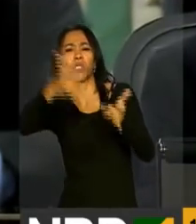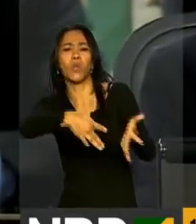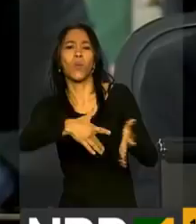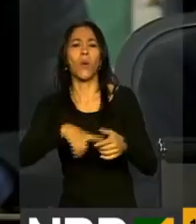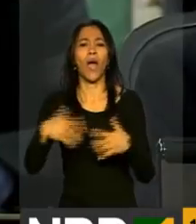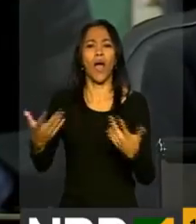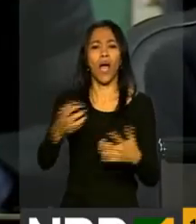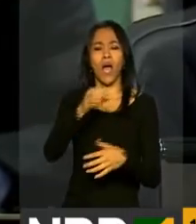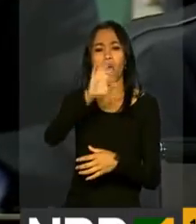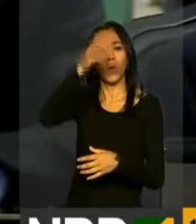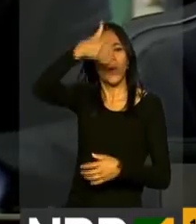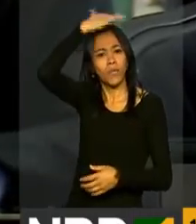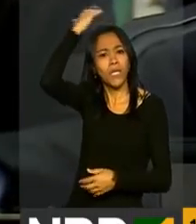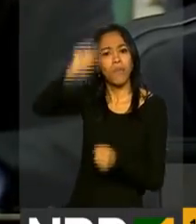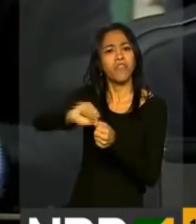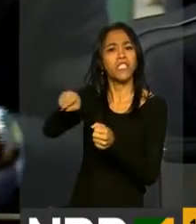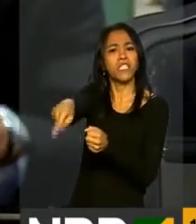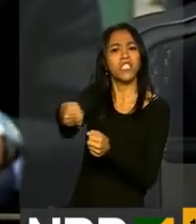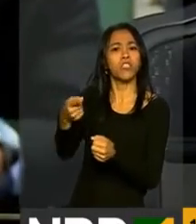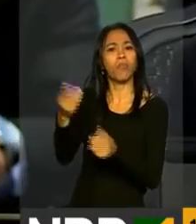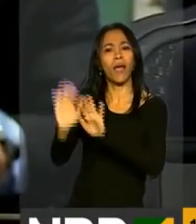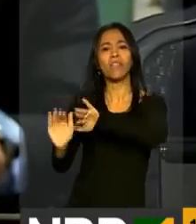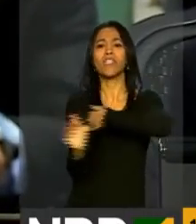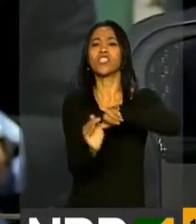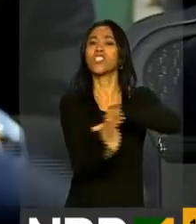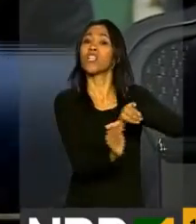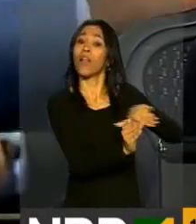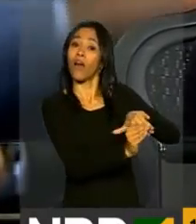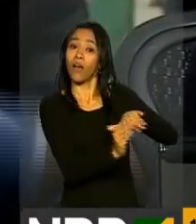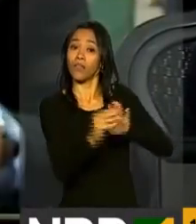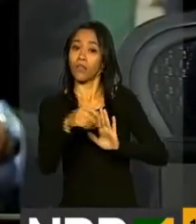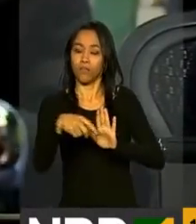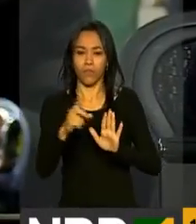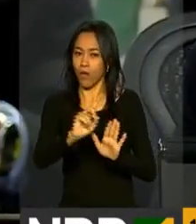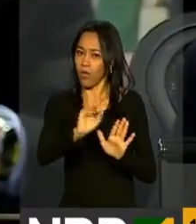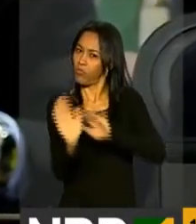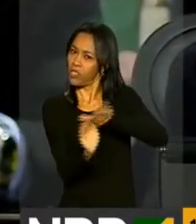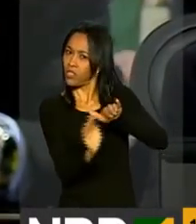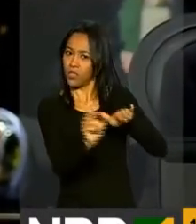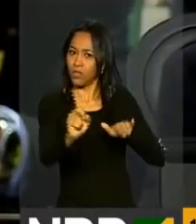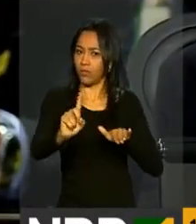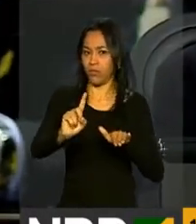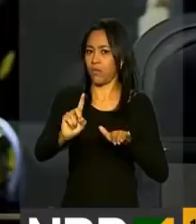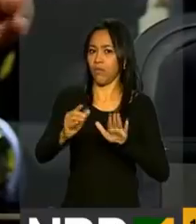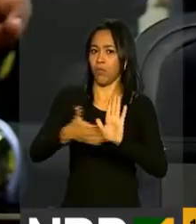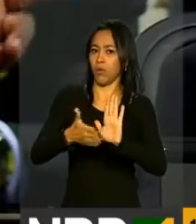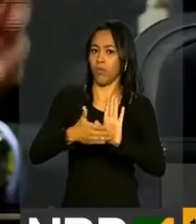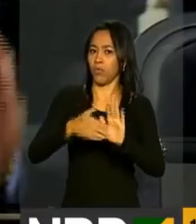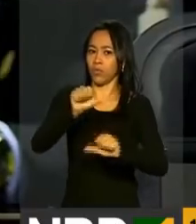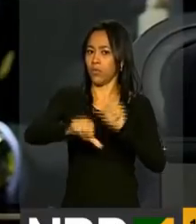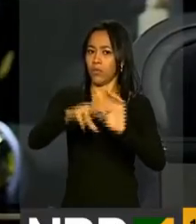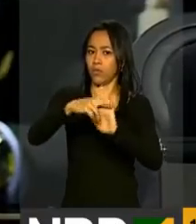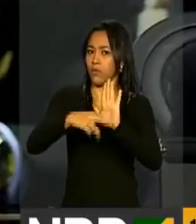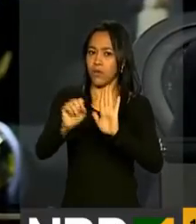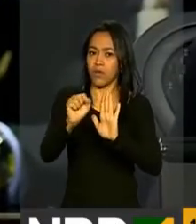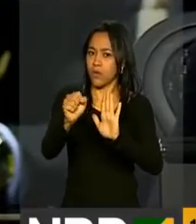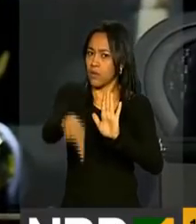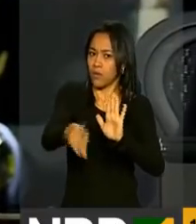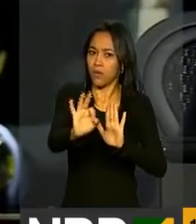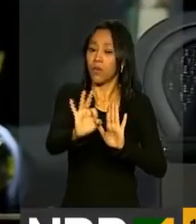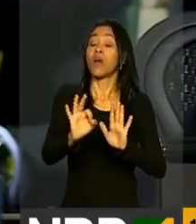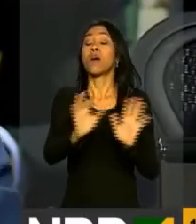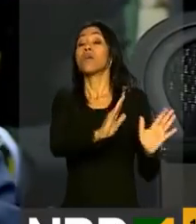fez isso a deixar de lado a previdência social eu não deixei de lado a previdência social por uma razão singela a previdência social